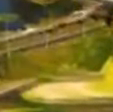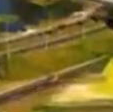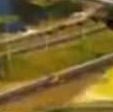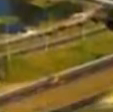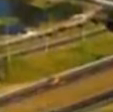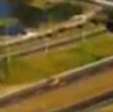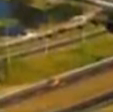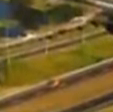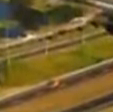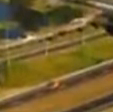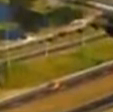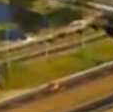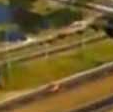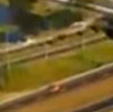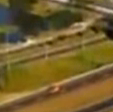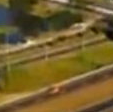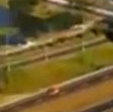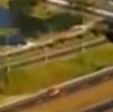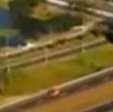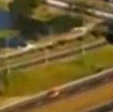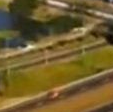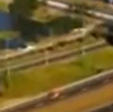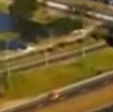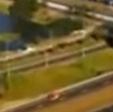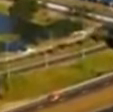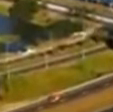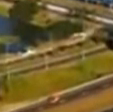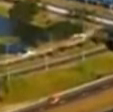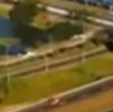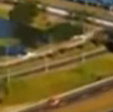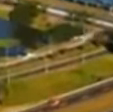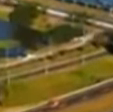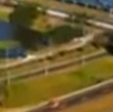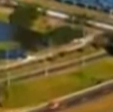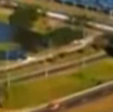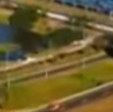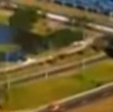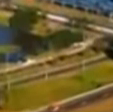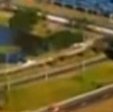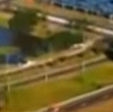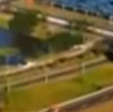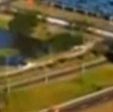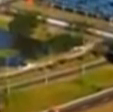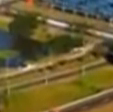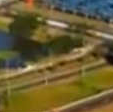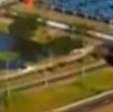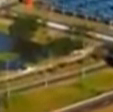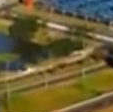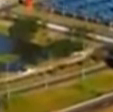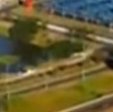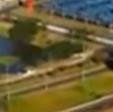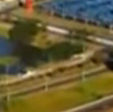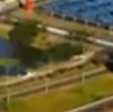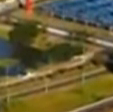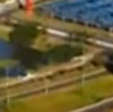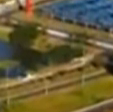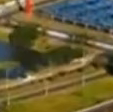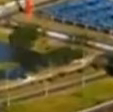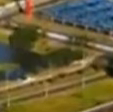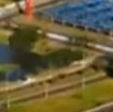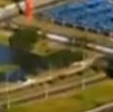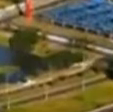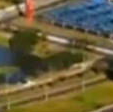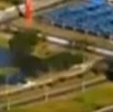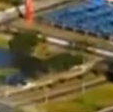flor. Saudade pedindo outra vez que eu volte de vez pra